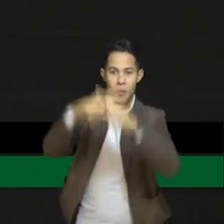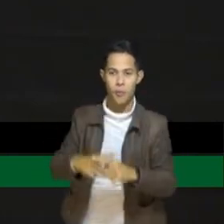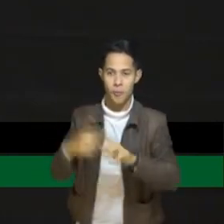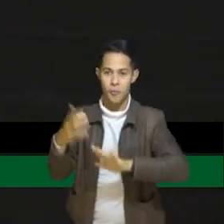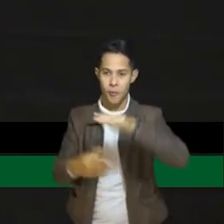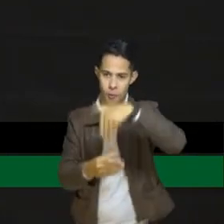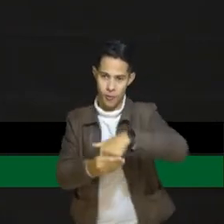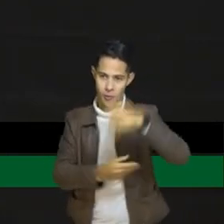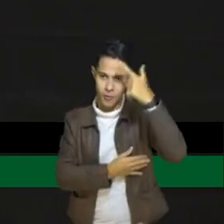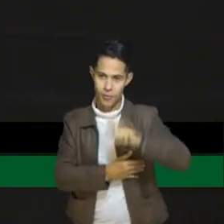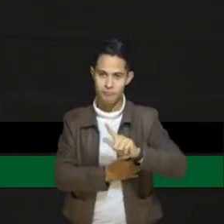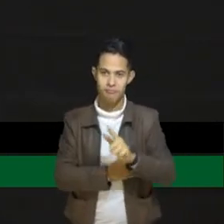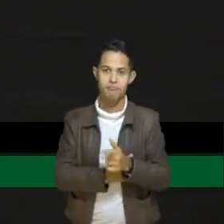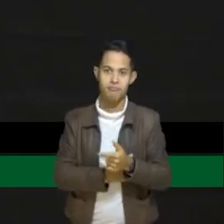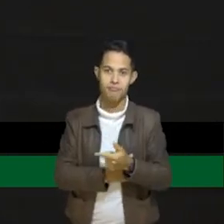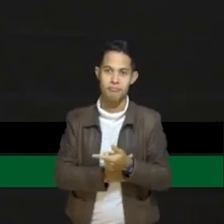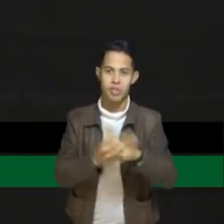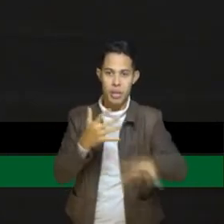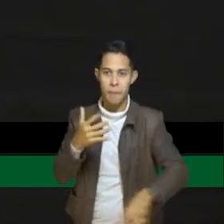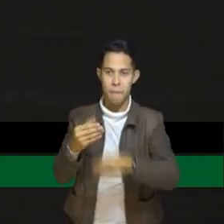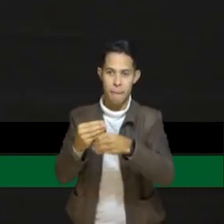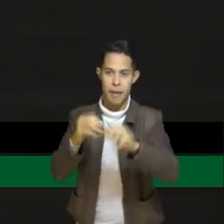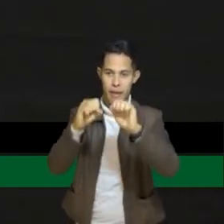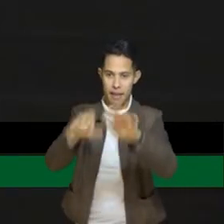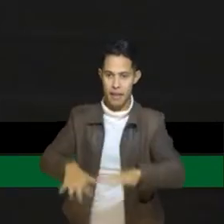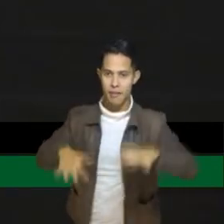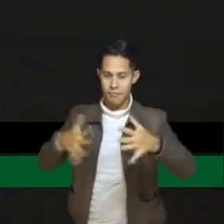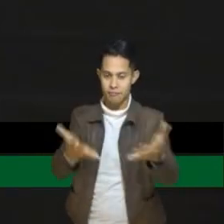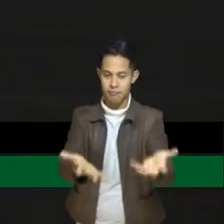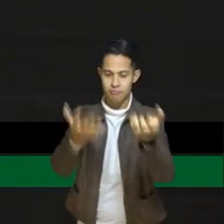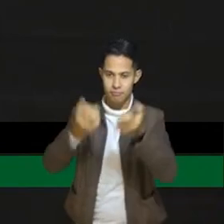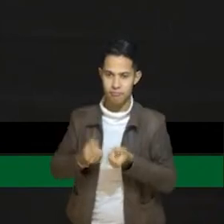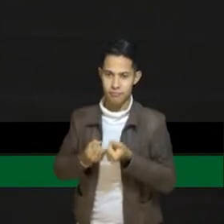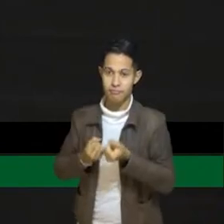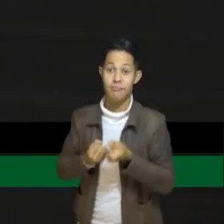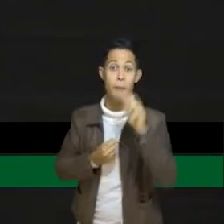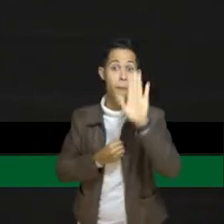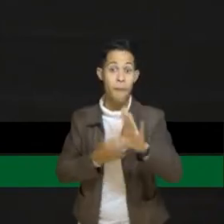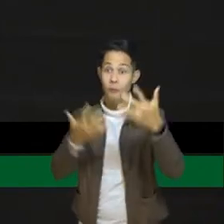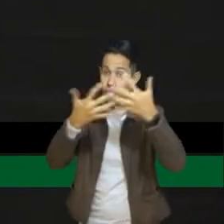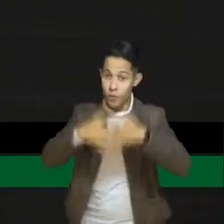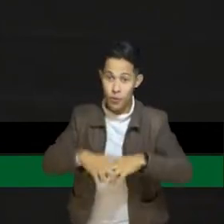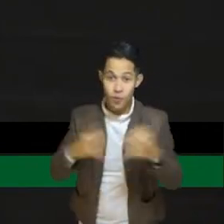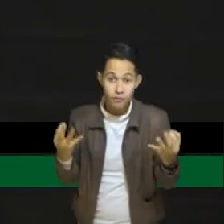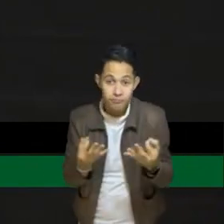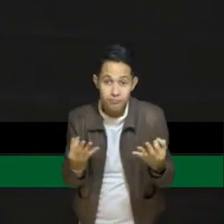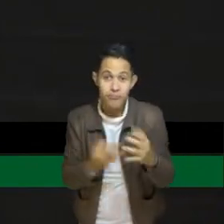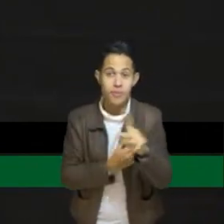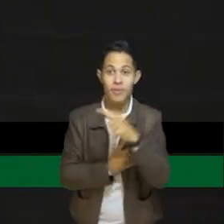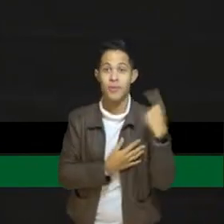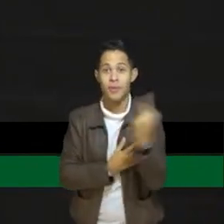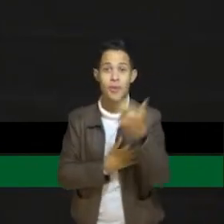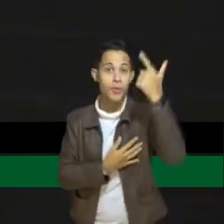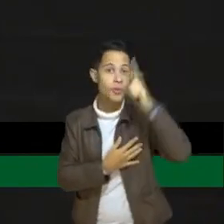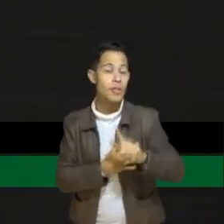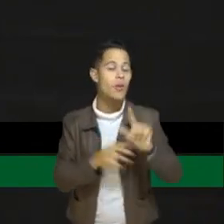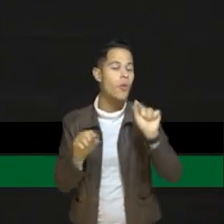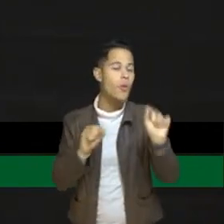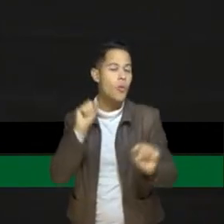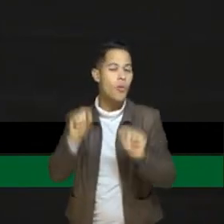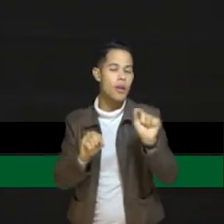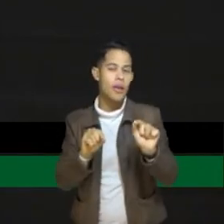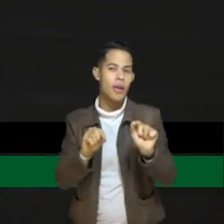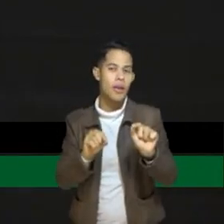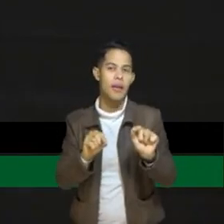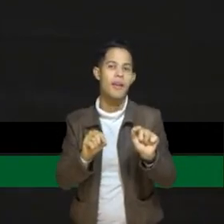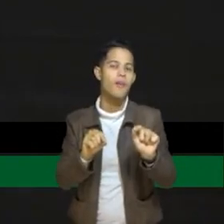receber as emendas parlamentares. E deu tão certo que nós fizemos o que nós dizemos no mundo das startups, uma spin-off.